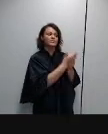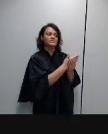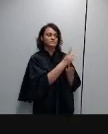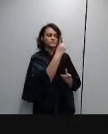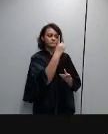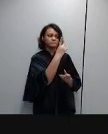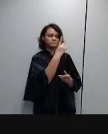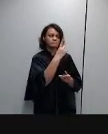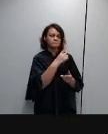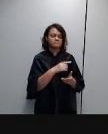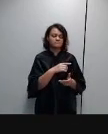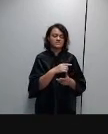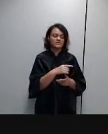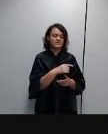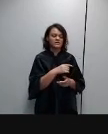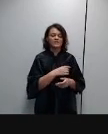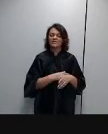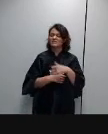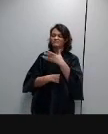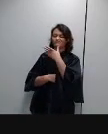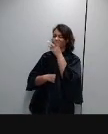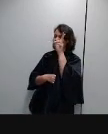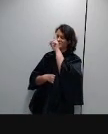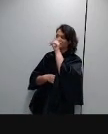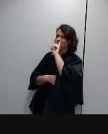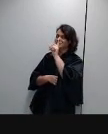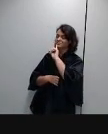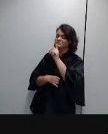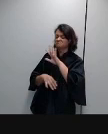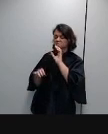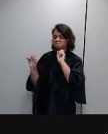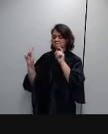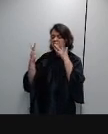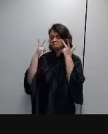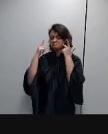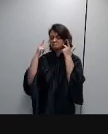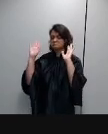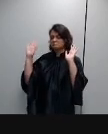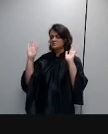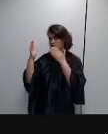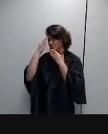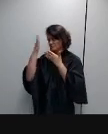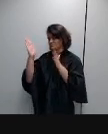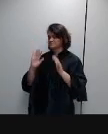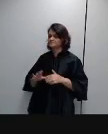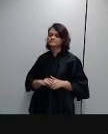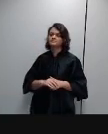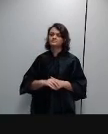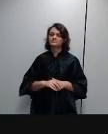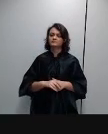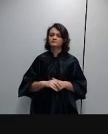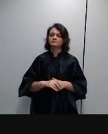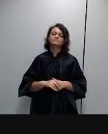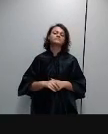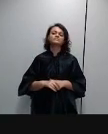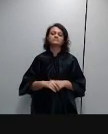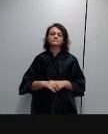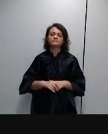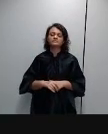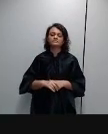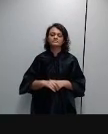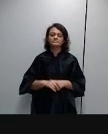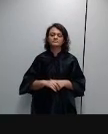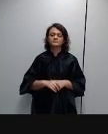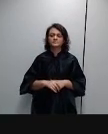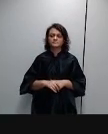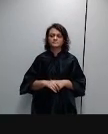aqui o seu nome daí o deve tá bom Ok Ok tá bom agradeço a vossa nesse Obrigada tranquilo é bem